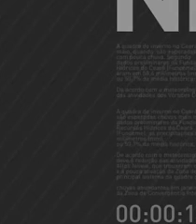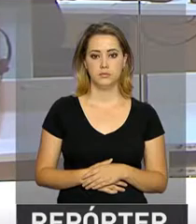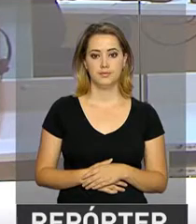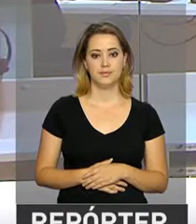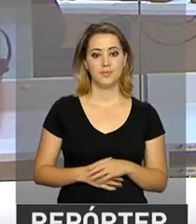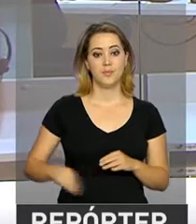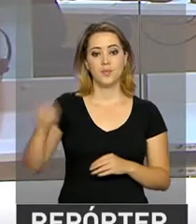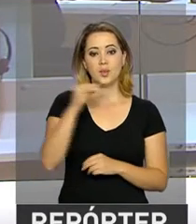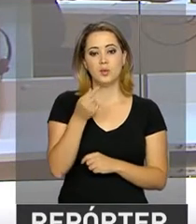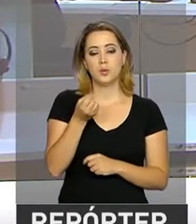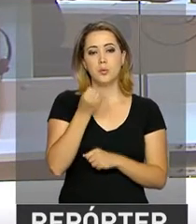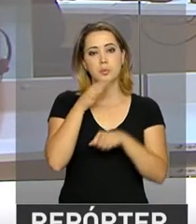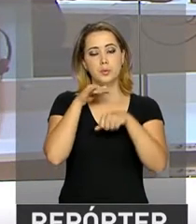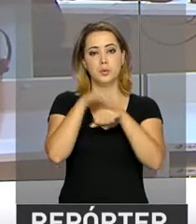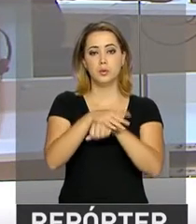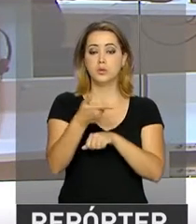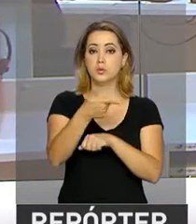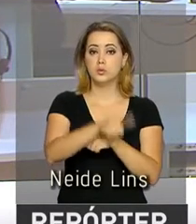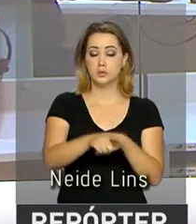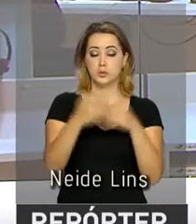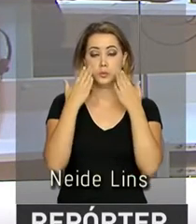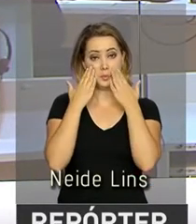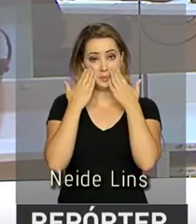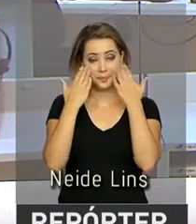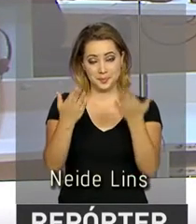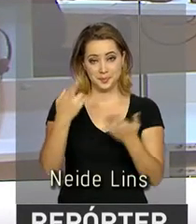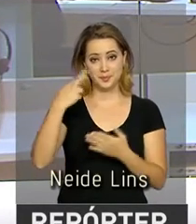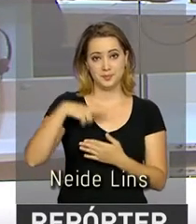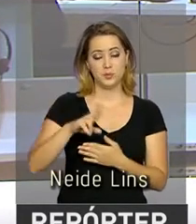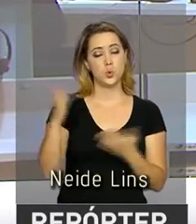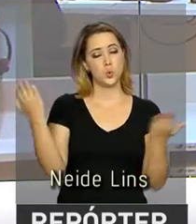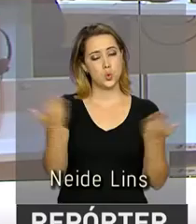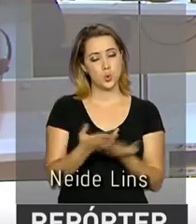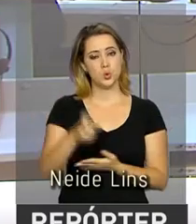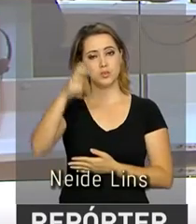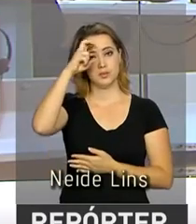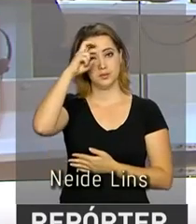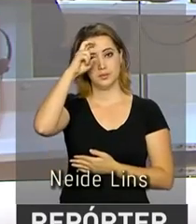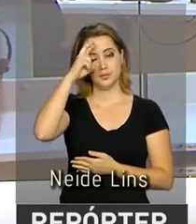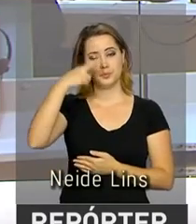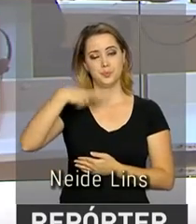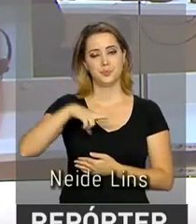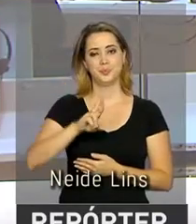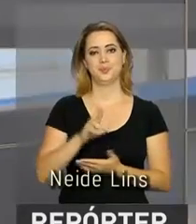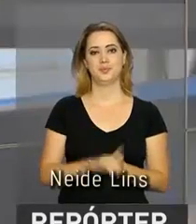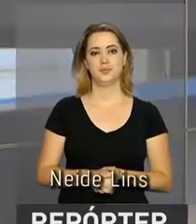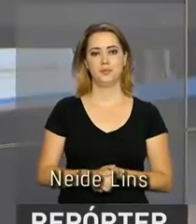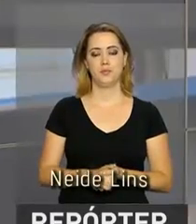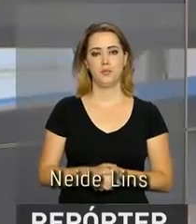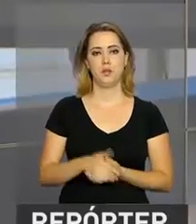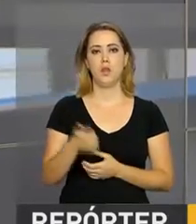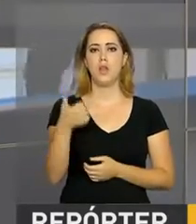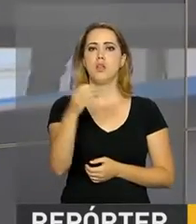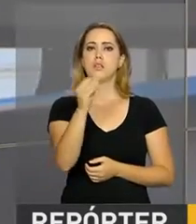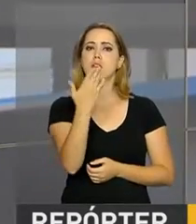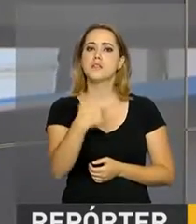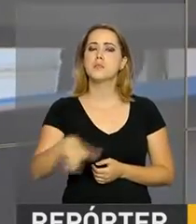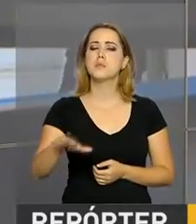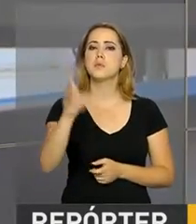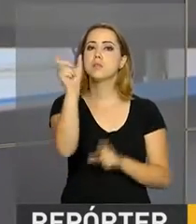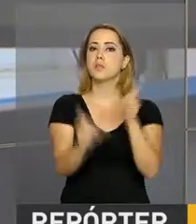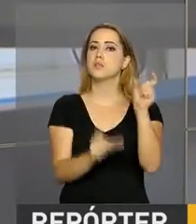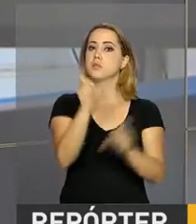lá boa noite no ar a última edição desta quinta-feira do repórter e nbr 10.500